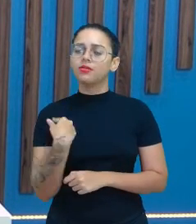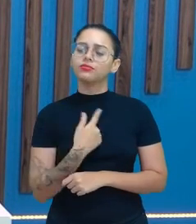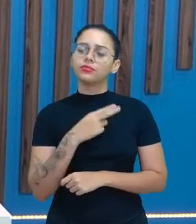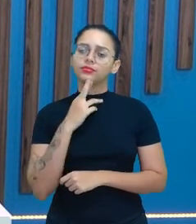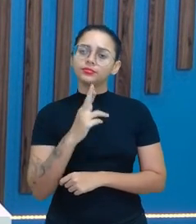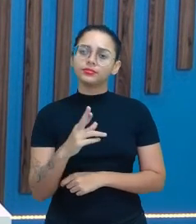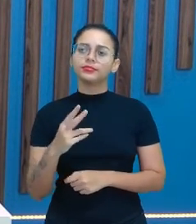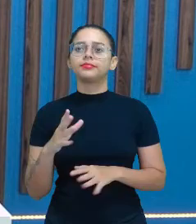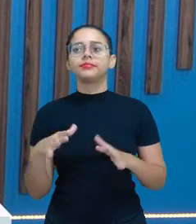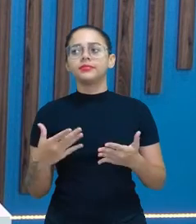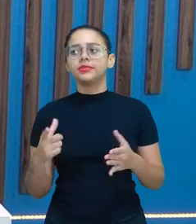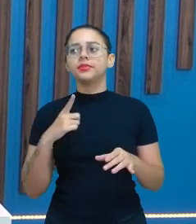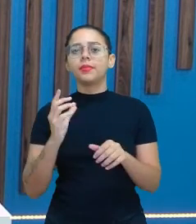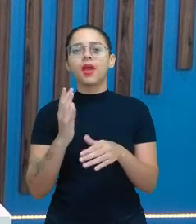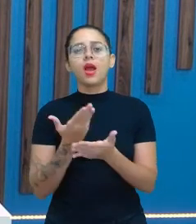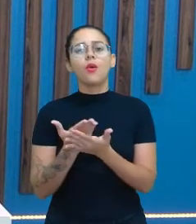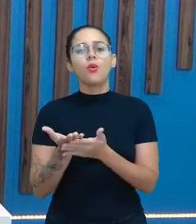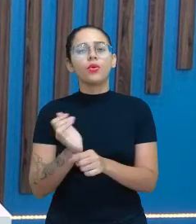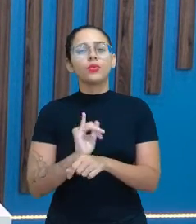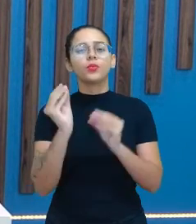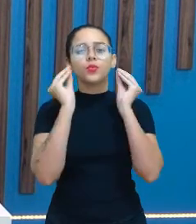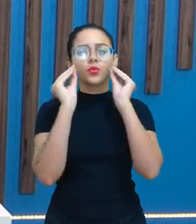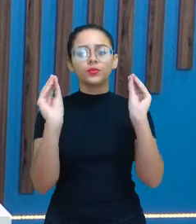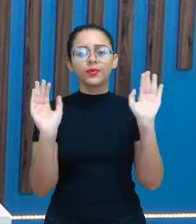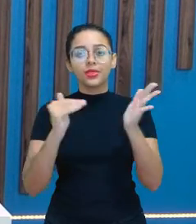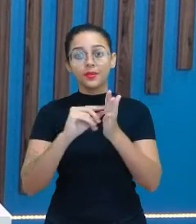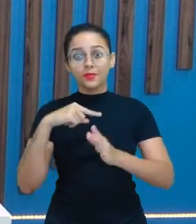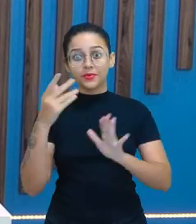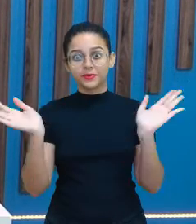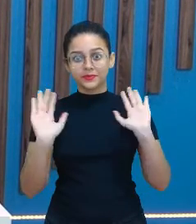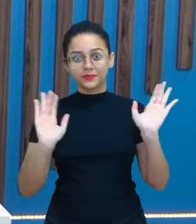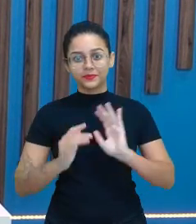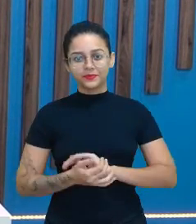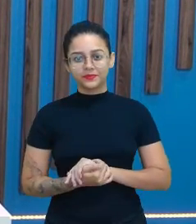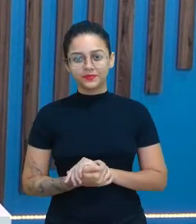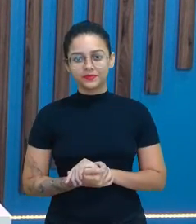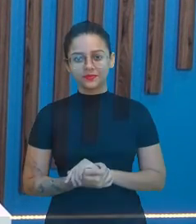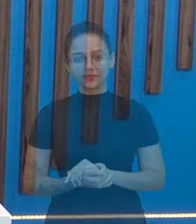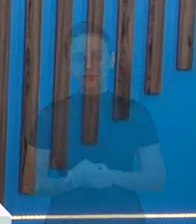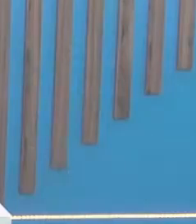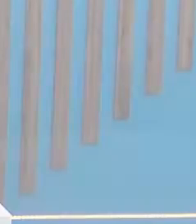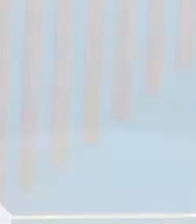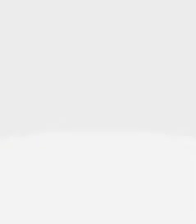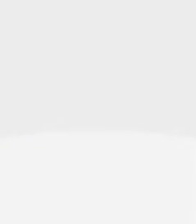tem umas aulas também no YouTube Tá bom beijo até a próxima tchau tchau